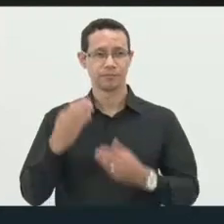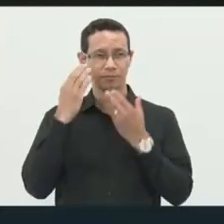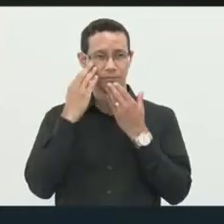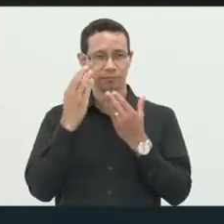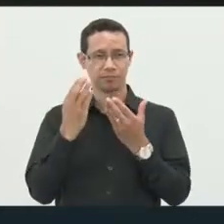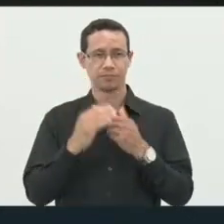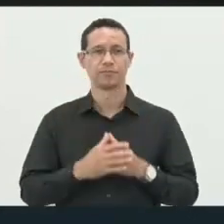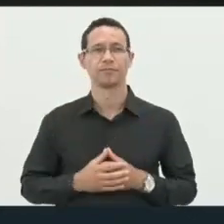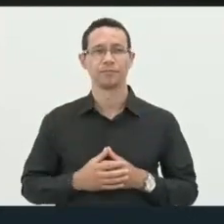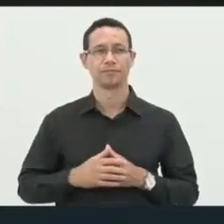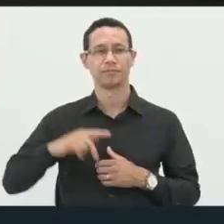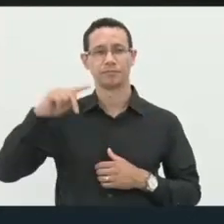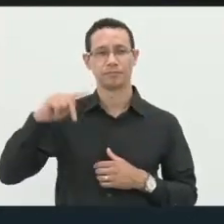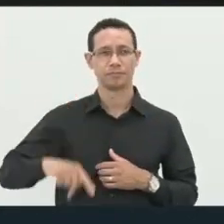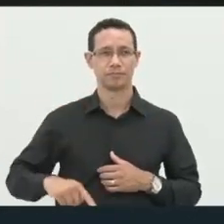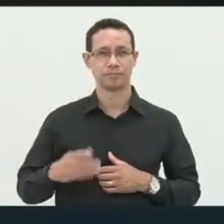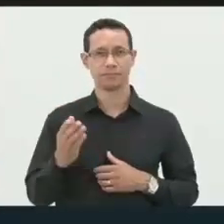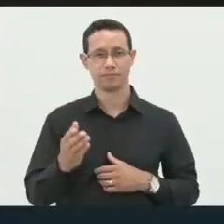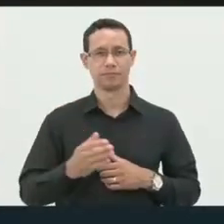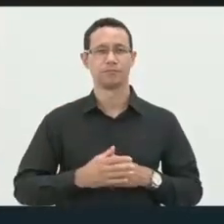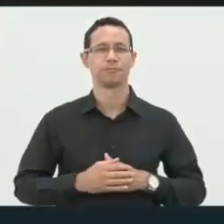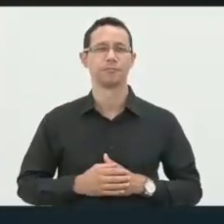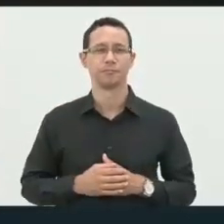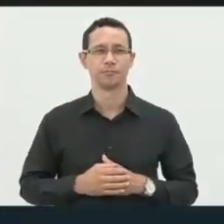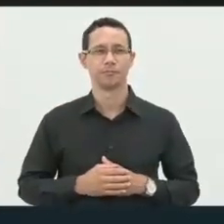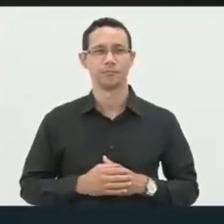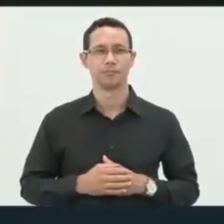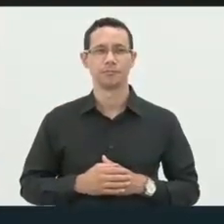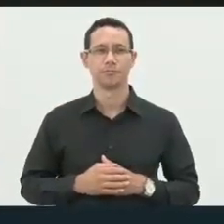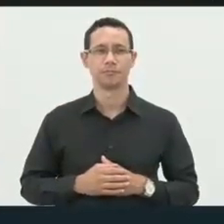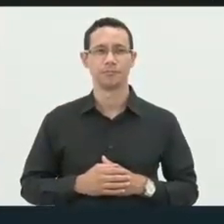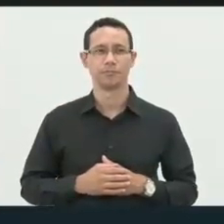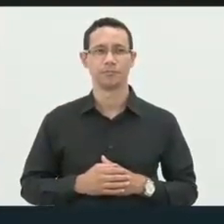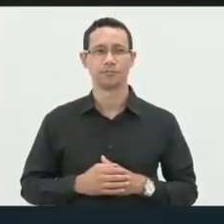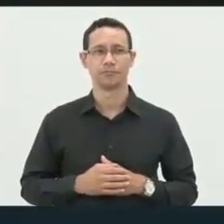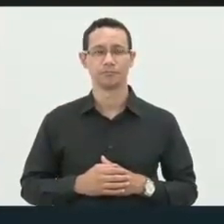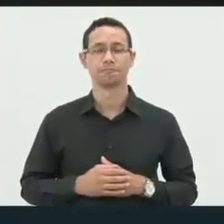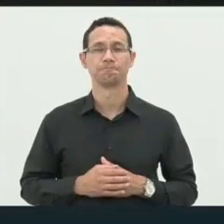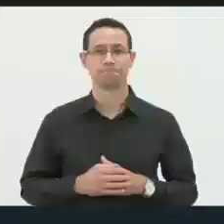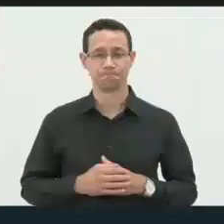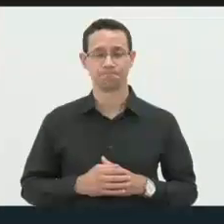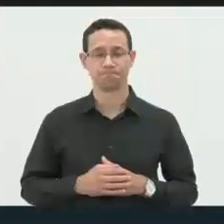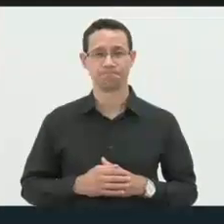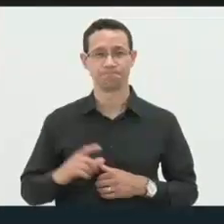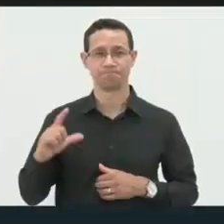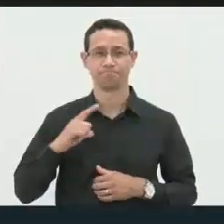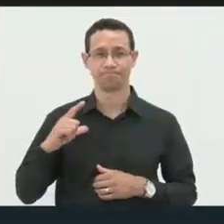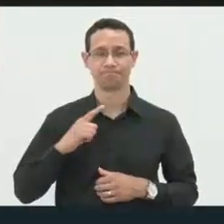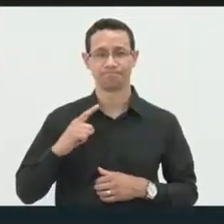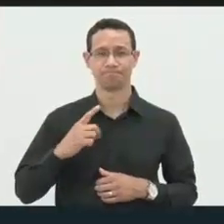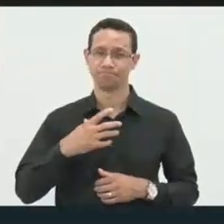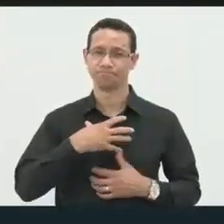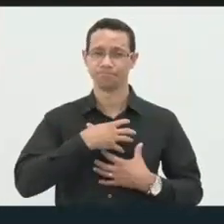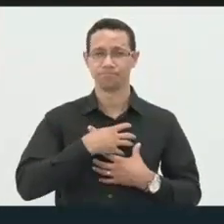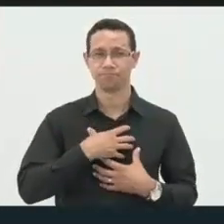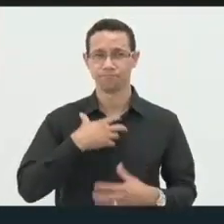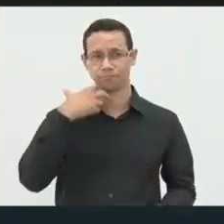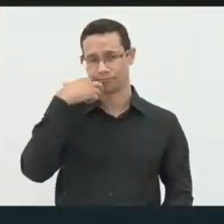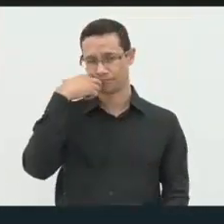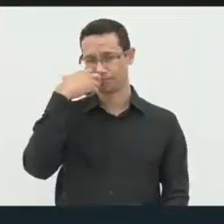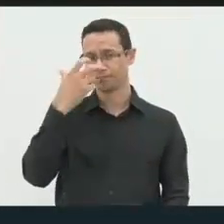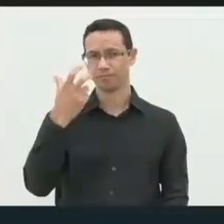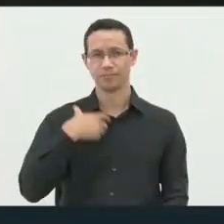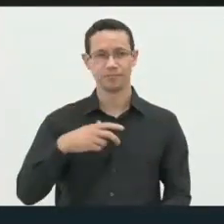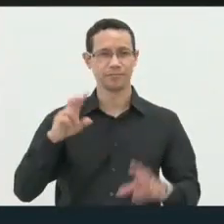pessoa do nosso Presidente esse ano americano pessoal chega a ter vergonhoso o assunto